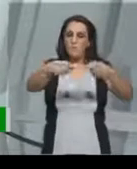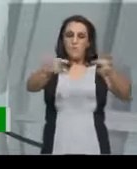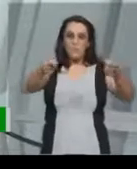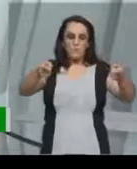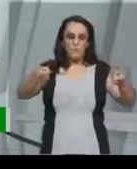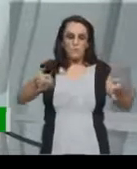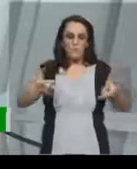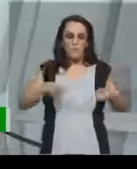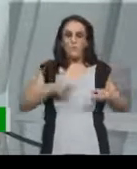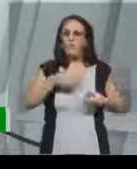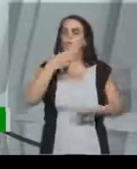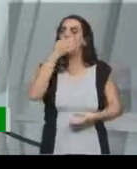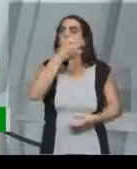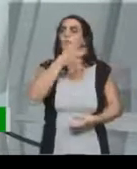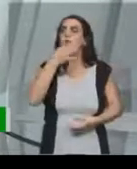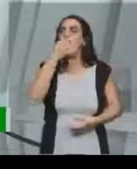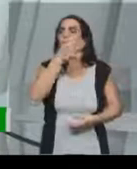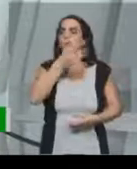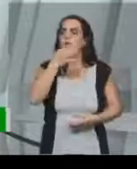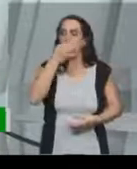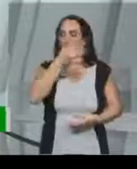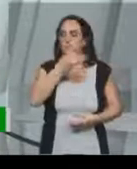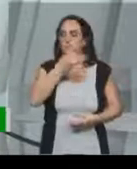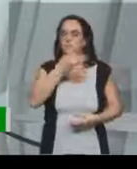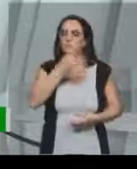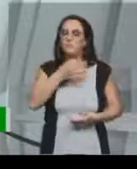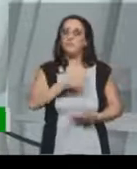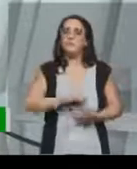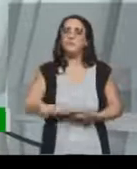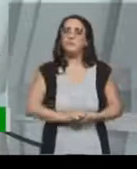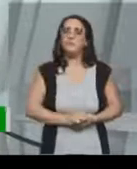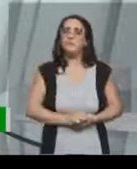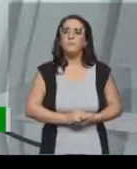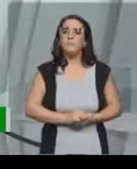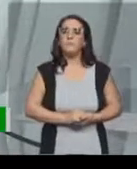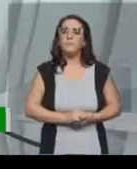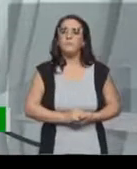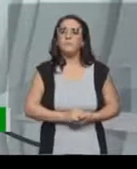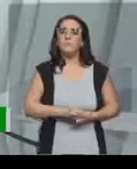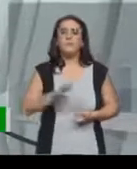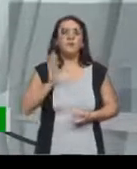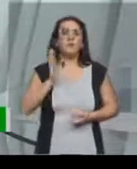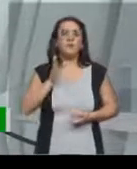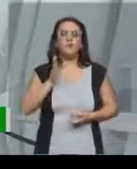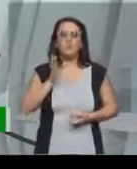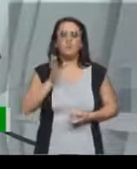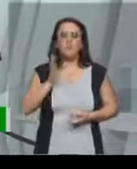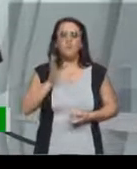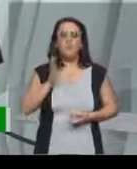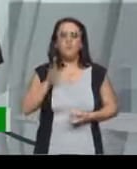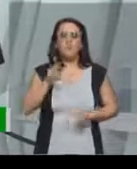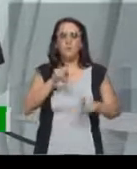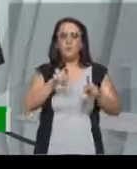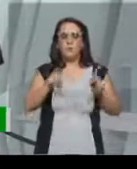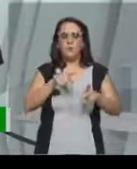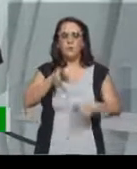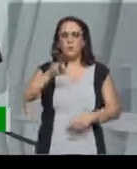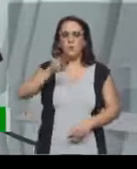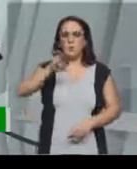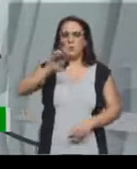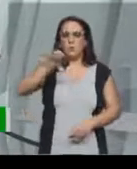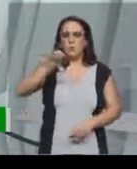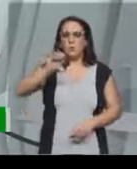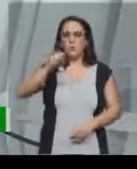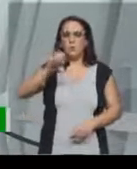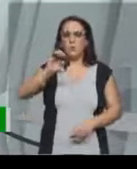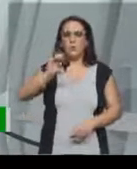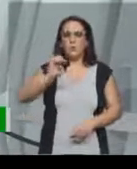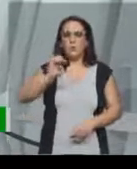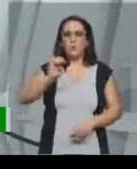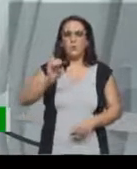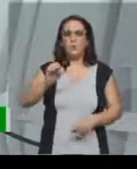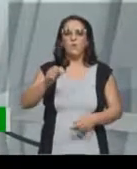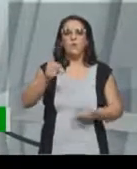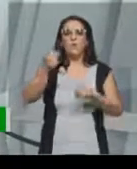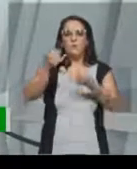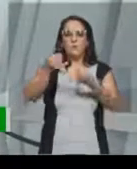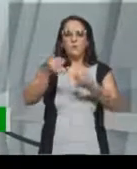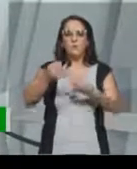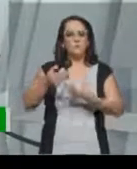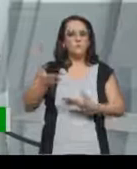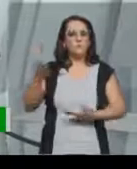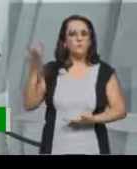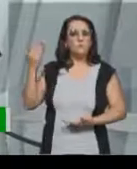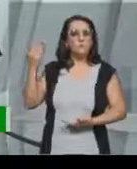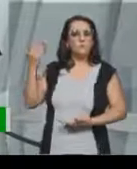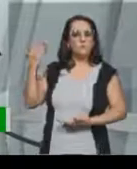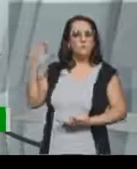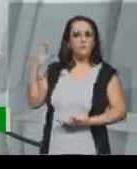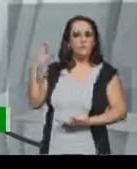vai analisar um objeto cultural. É aquilo que Rose já tinha comentado. O resenhista, ele apresenta esses